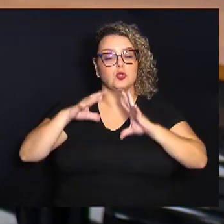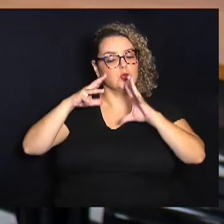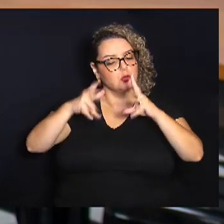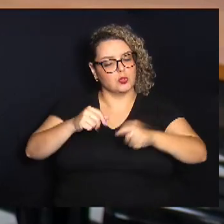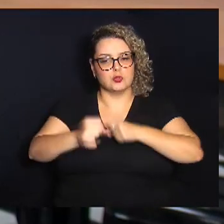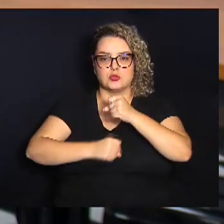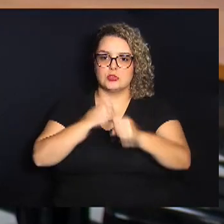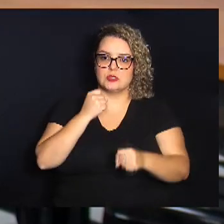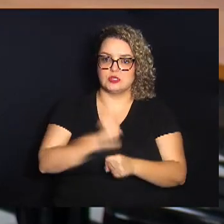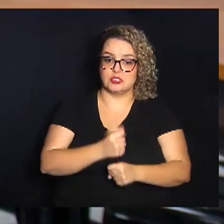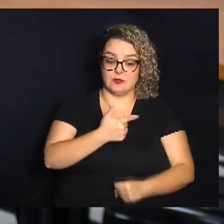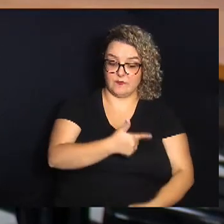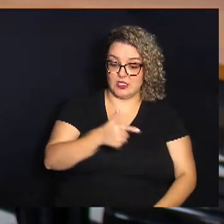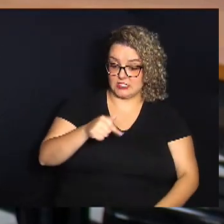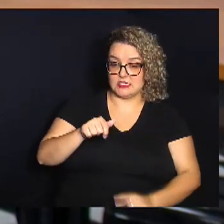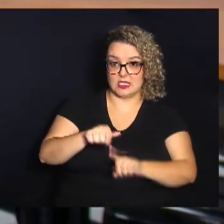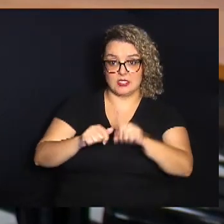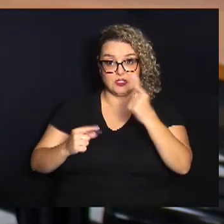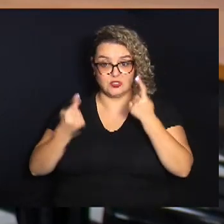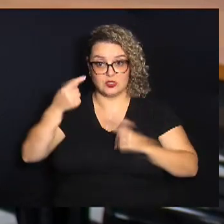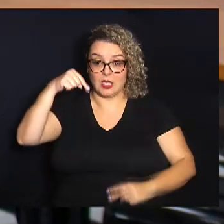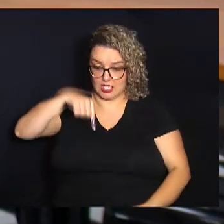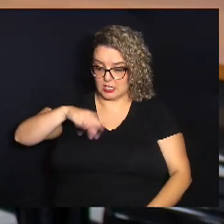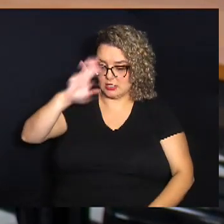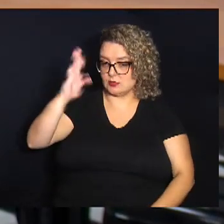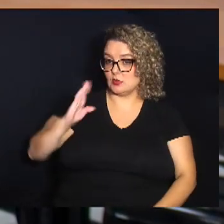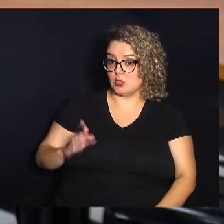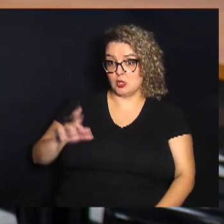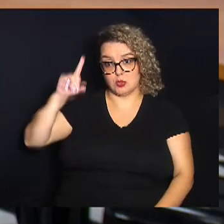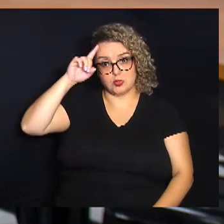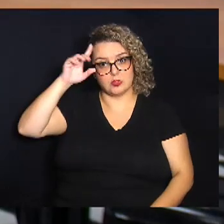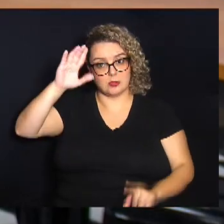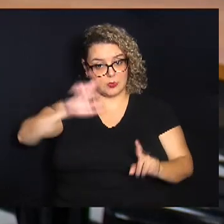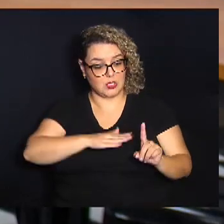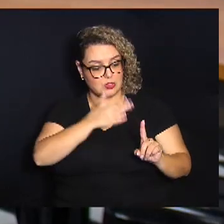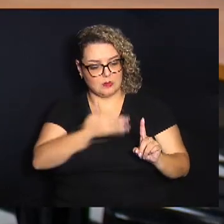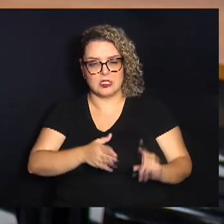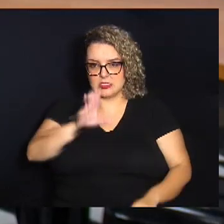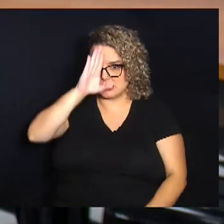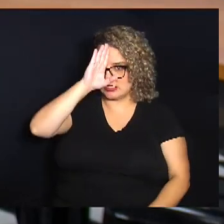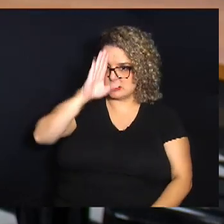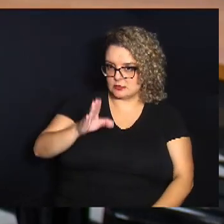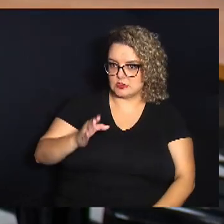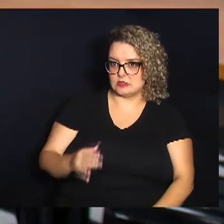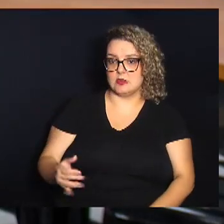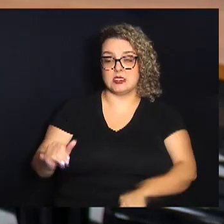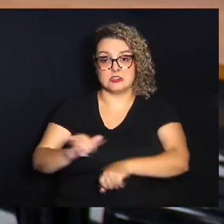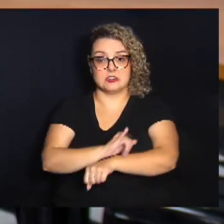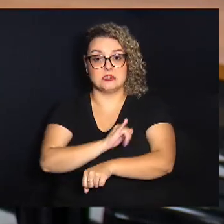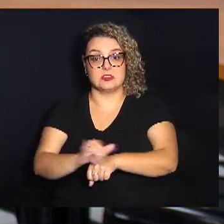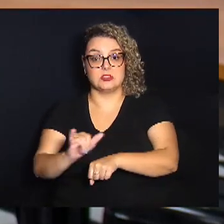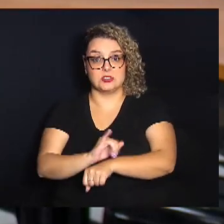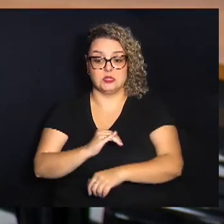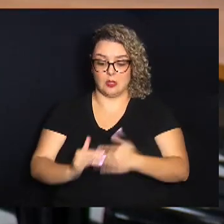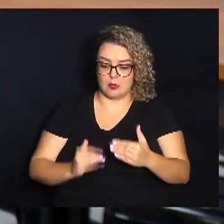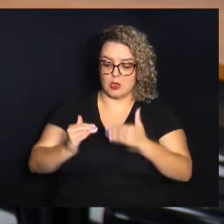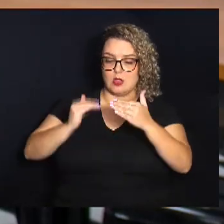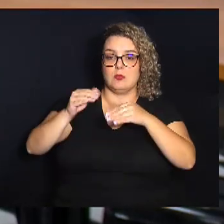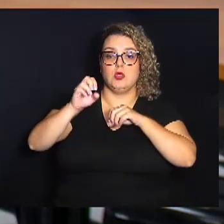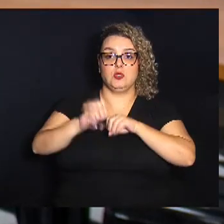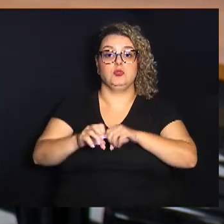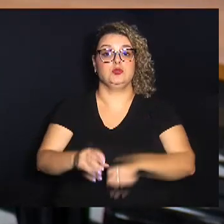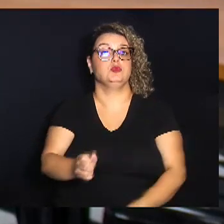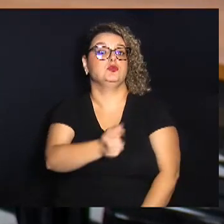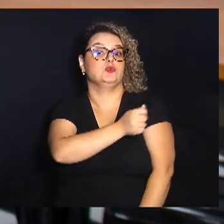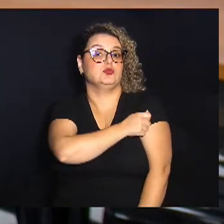dia 27 de fevereiro no Brasil. A data homenageia uma das principais ferramentas na formação educacional dos